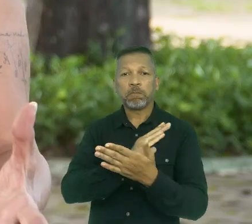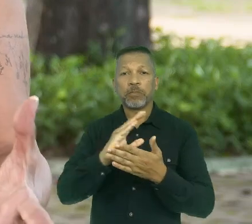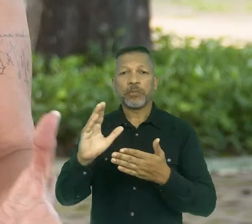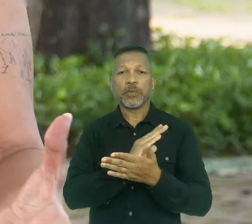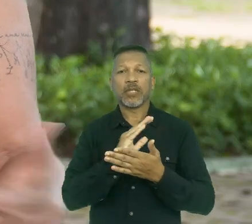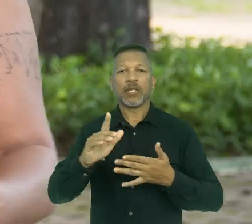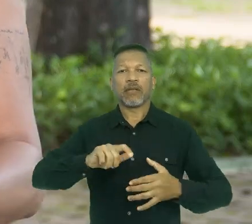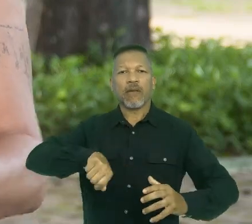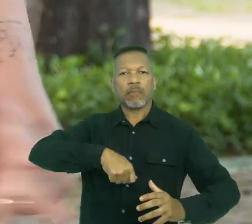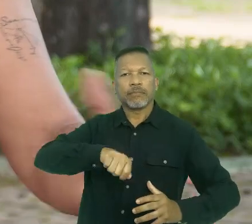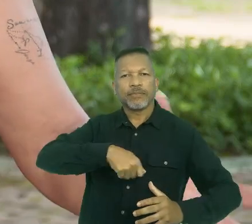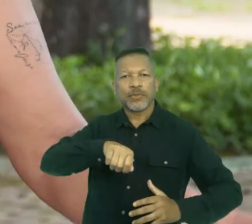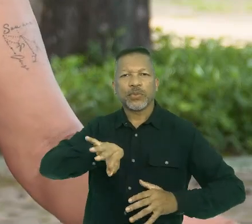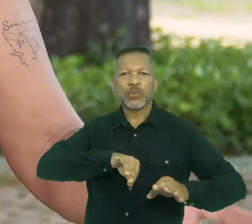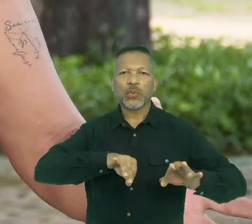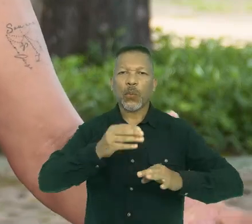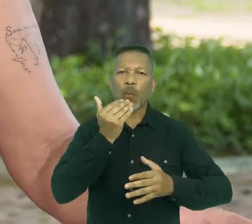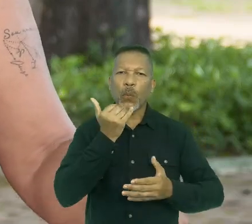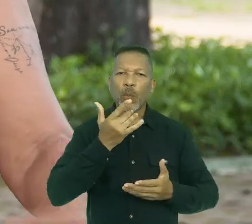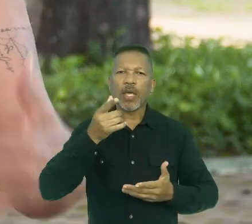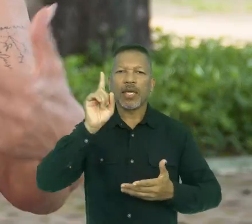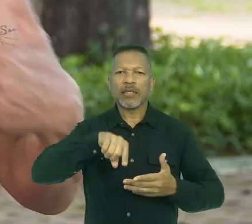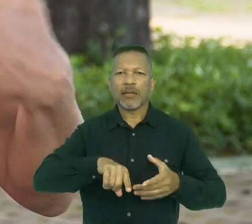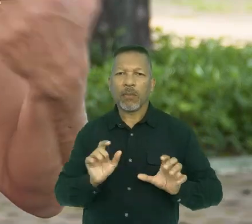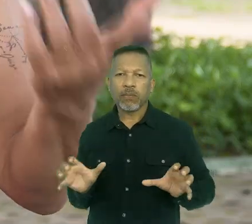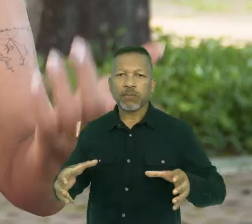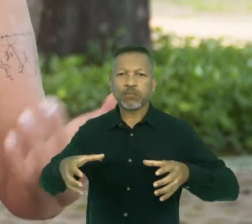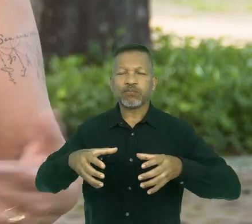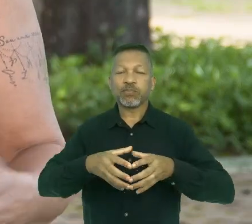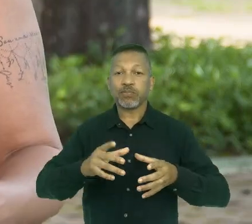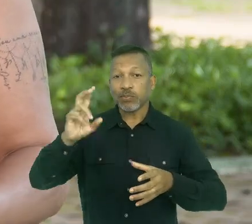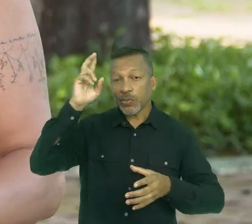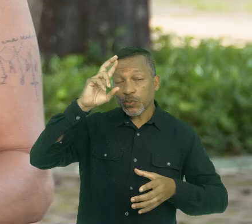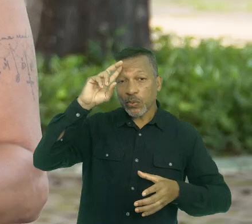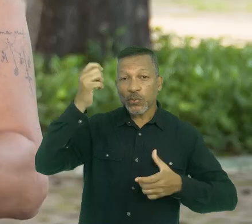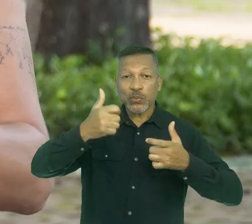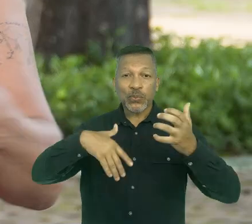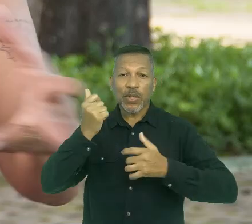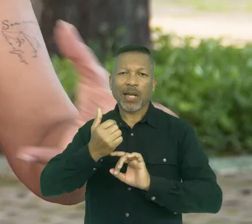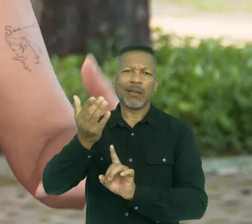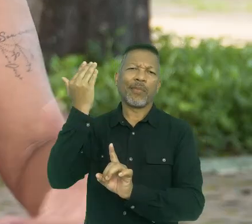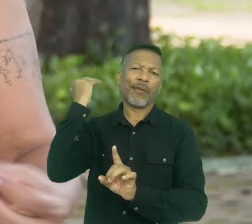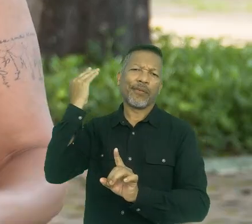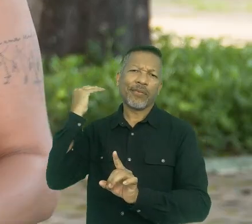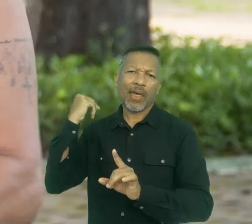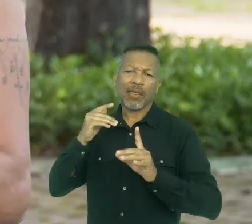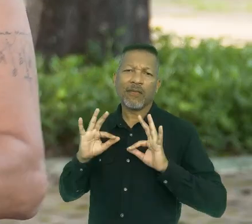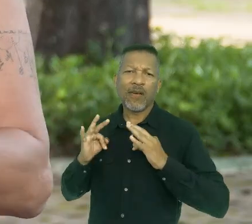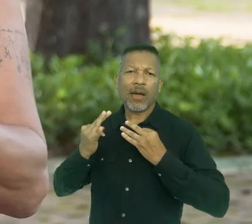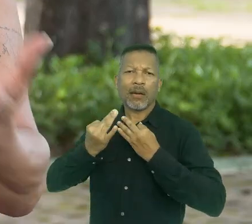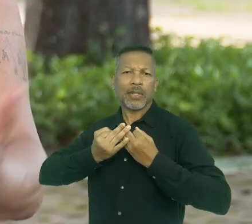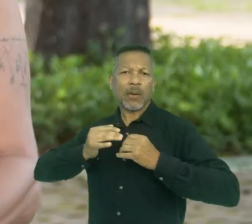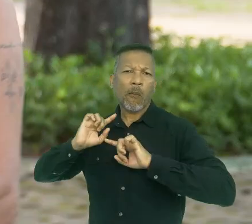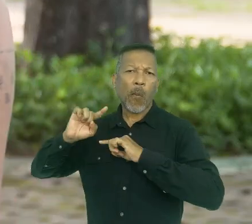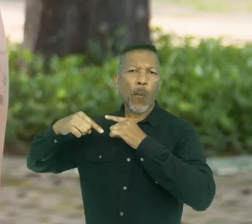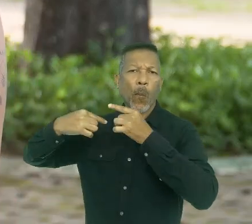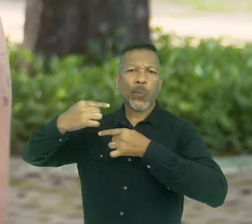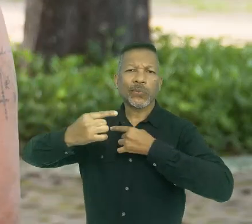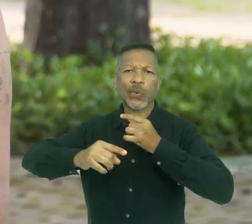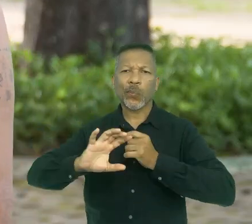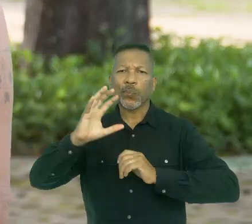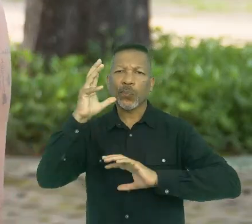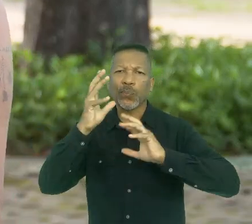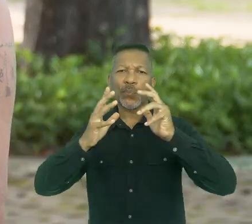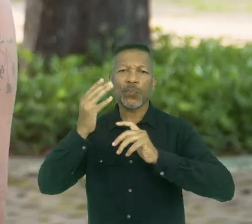beirada do fogão, na cozinha, né? Reunido para ouvir histórias dos antepassados, histórias da família, ouvir causos que aconteceram